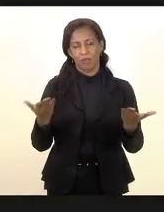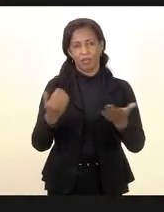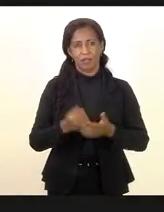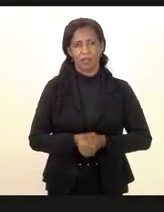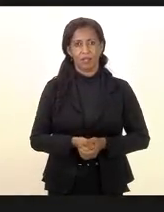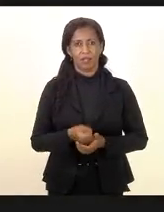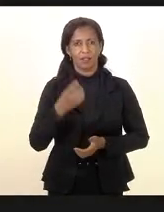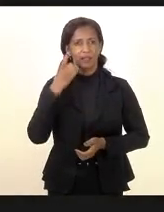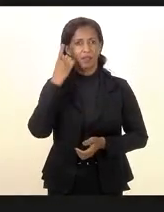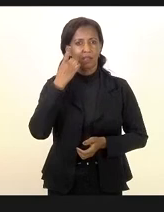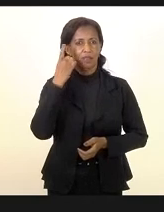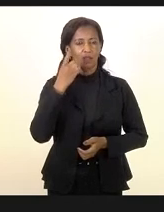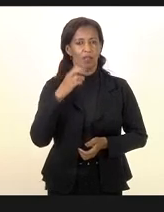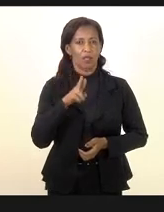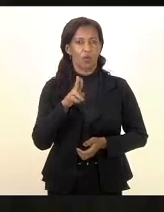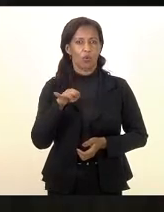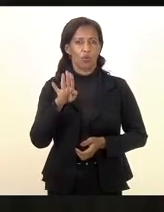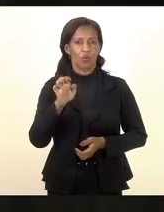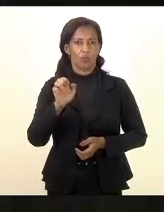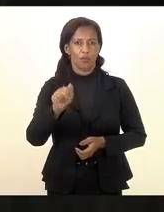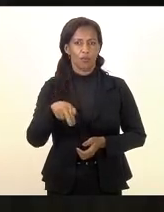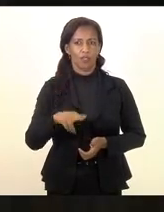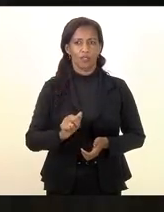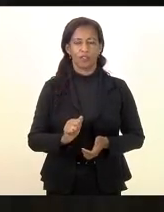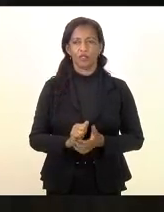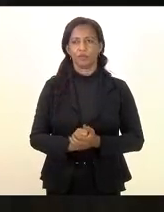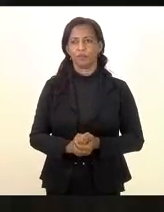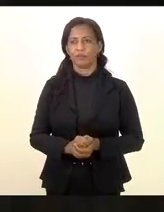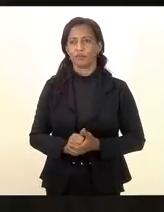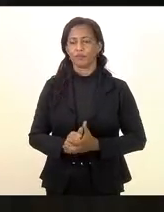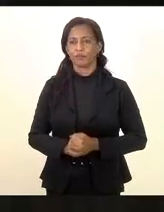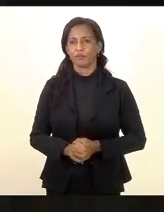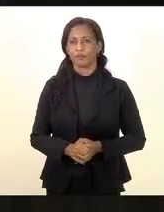deputado Rubem bom tempo obrigada deputada Célia